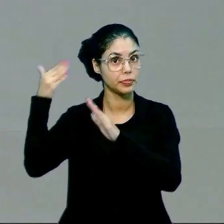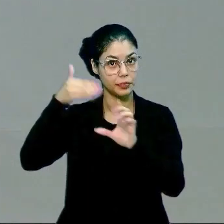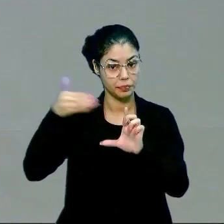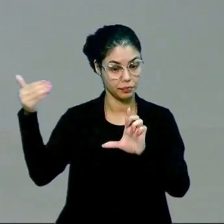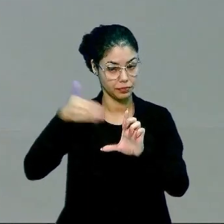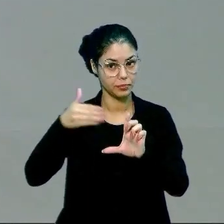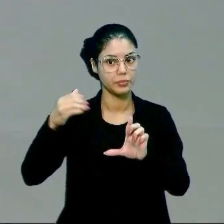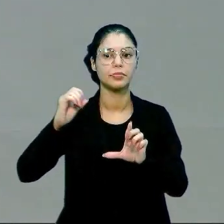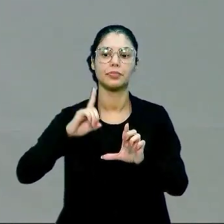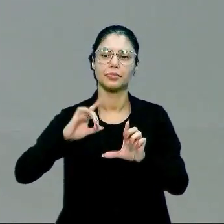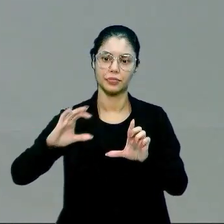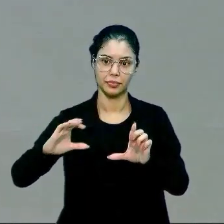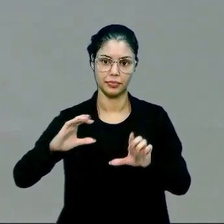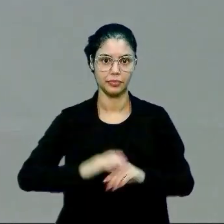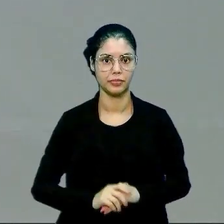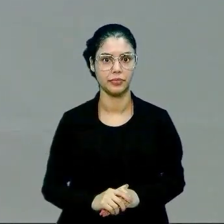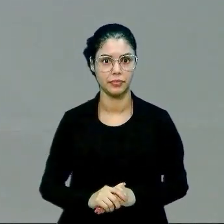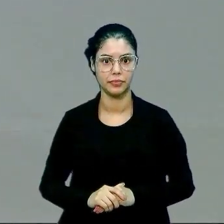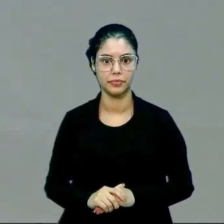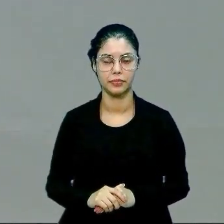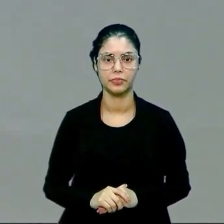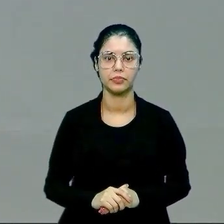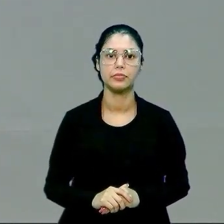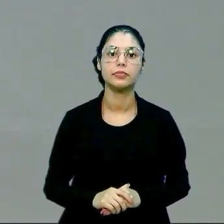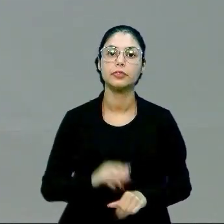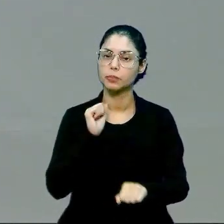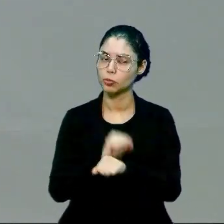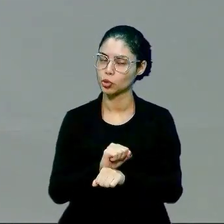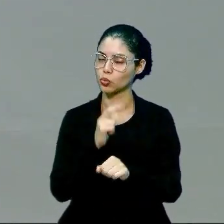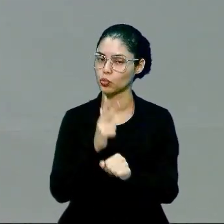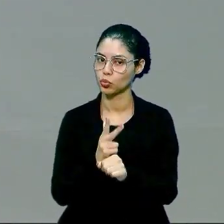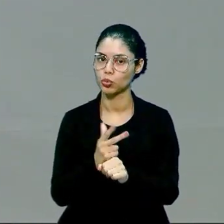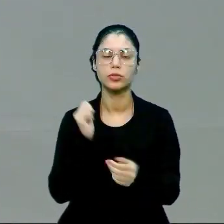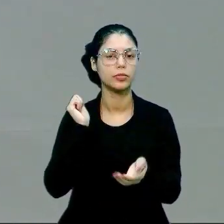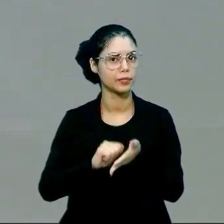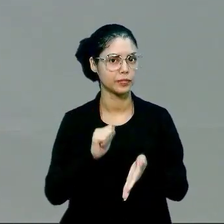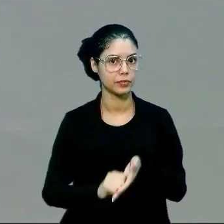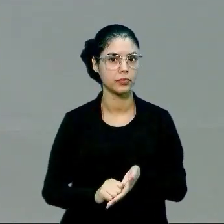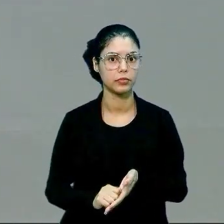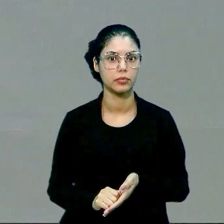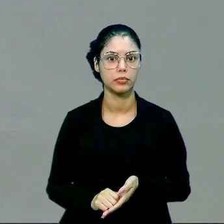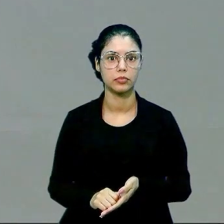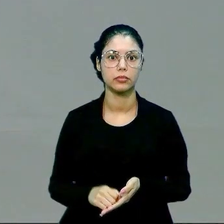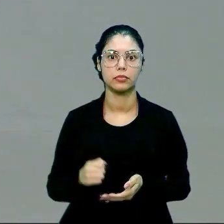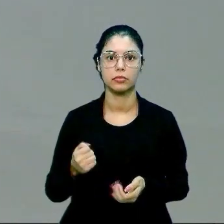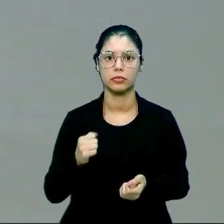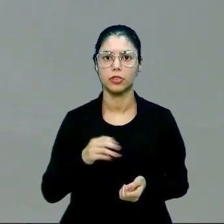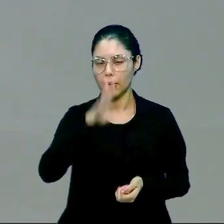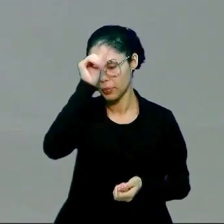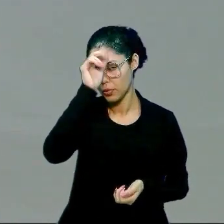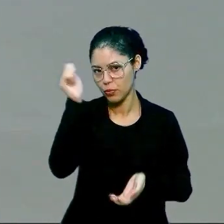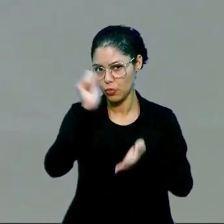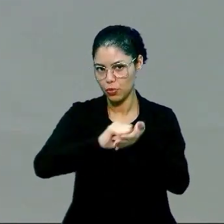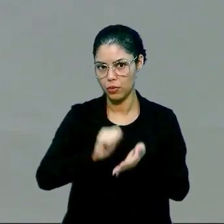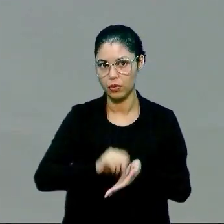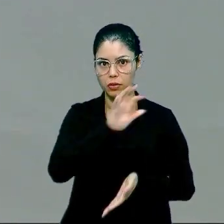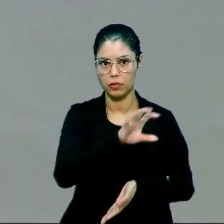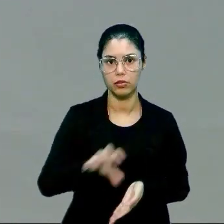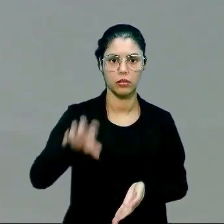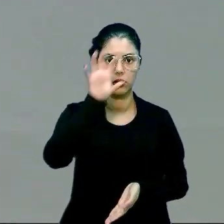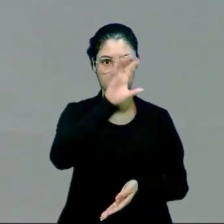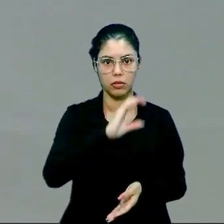rever essa aula, acesse a nossa plataforma Eduque, pausa o vídeo, faz a anotação. Aí eu só consigo aprender através de